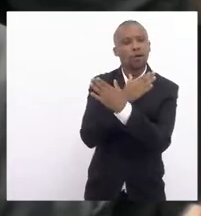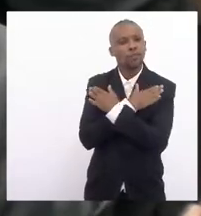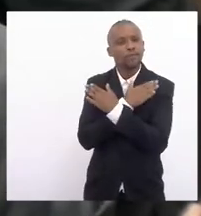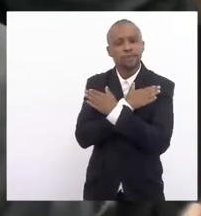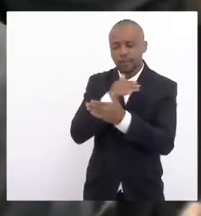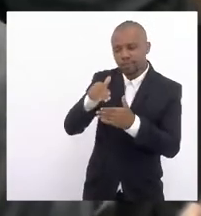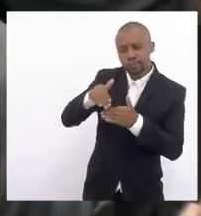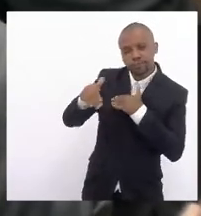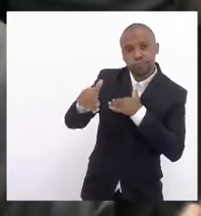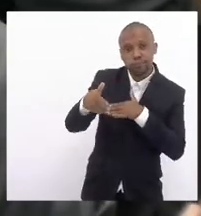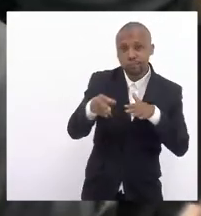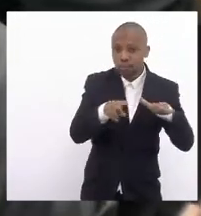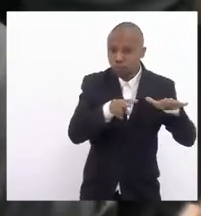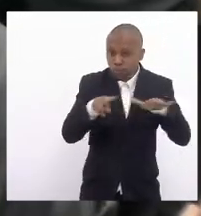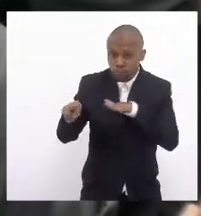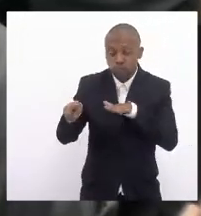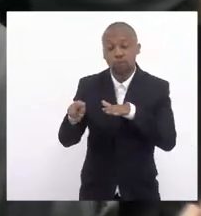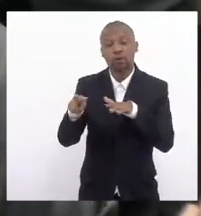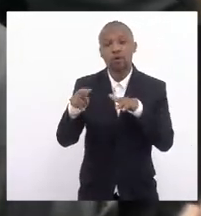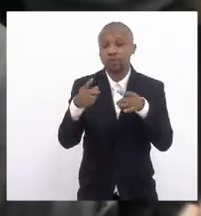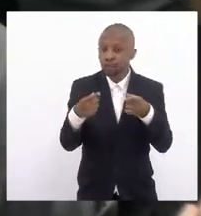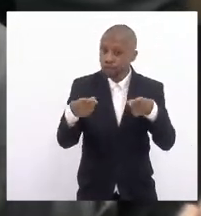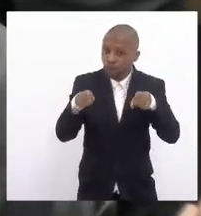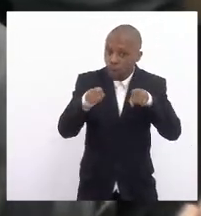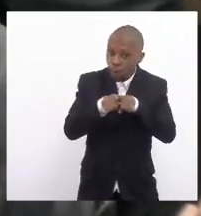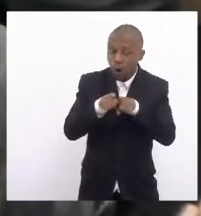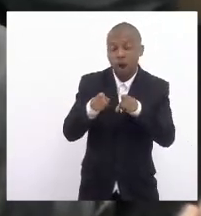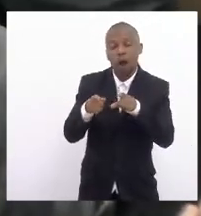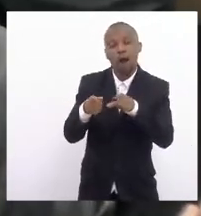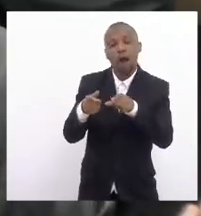de lei de mil, da autoria do Luiz Paulo, do Márcio, sua e minha,